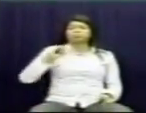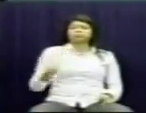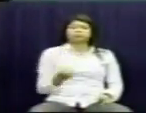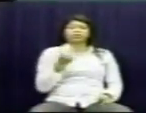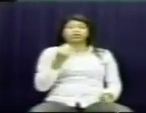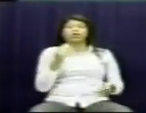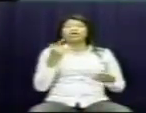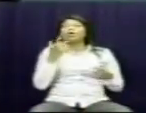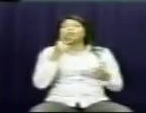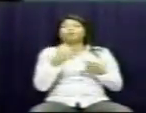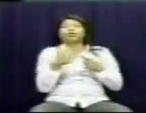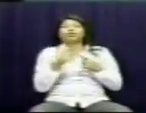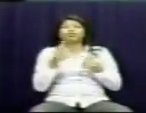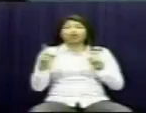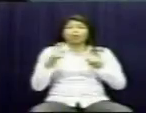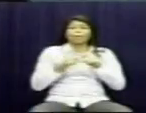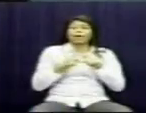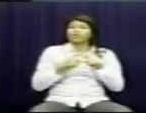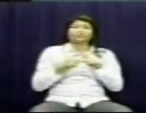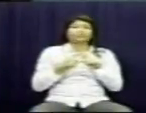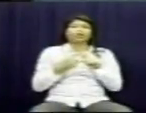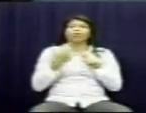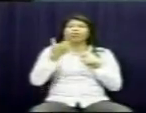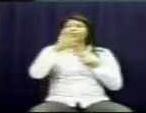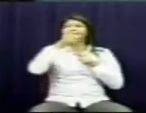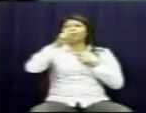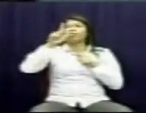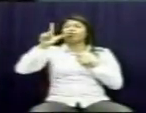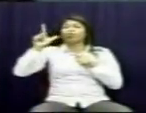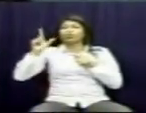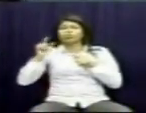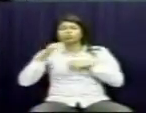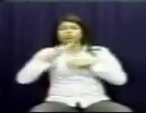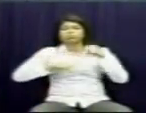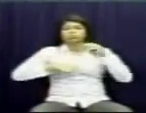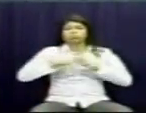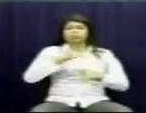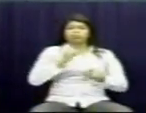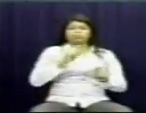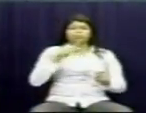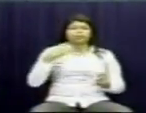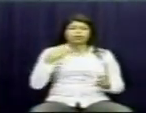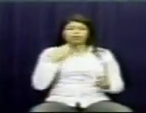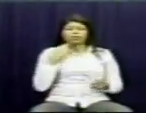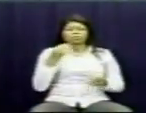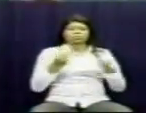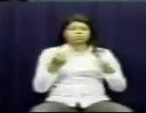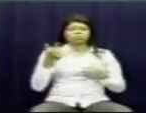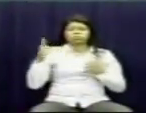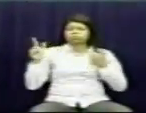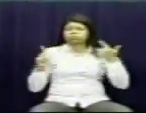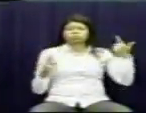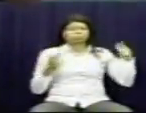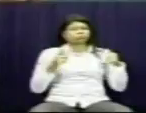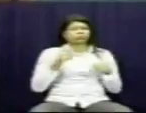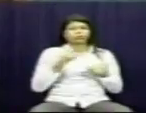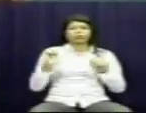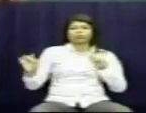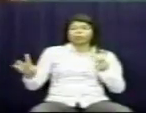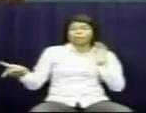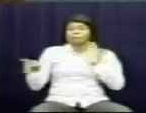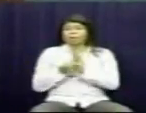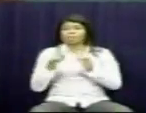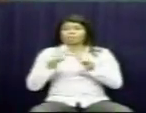um projeto que propõe a relativização do processo de revalidação de diploma para todas